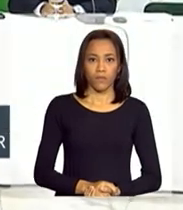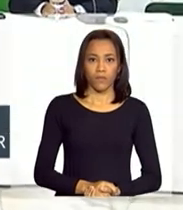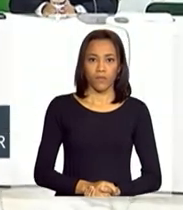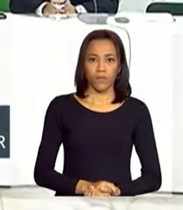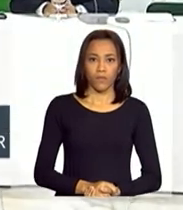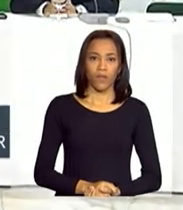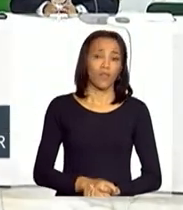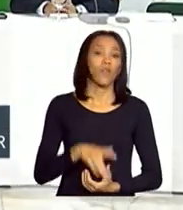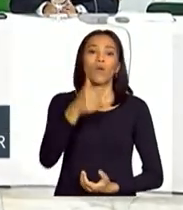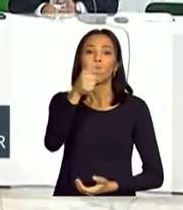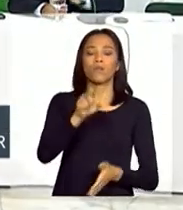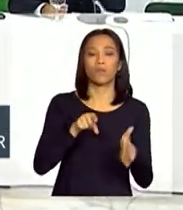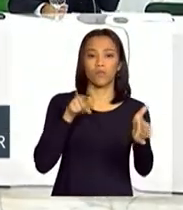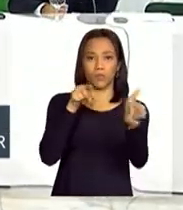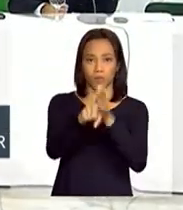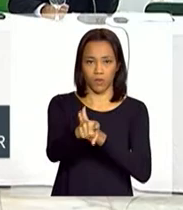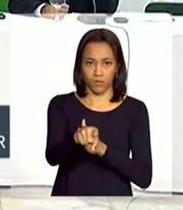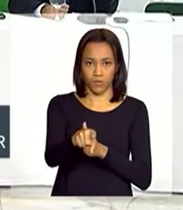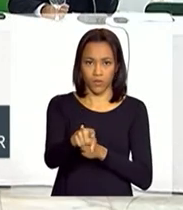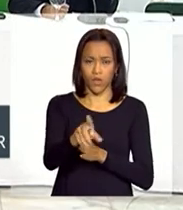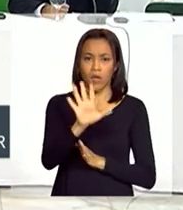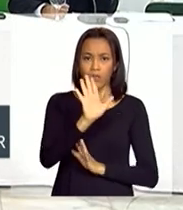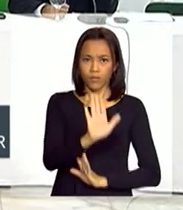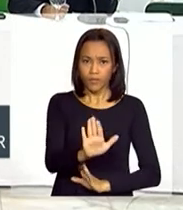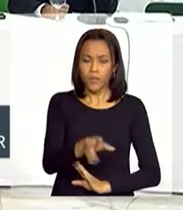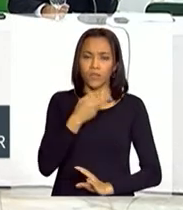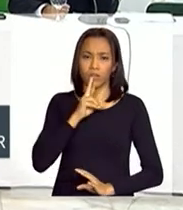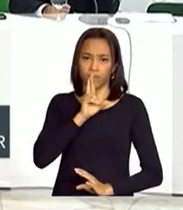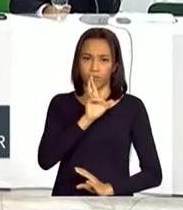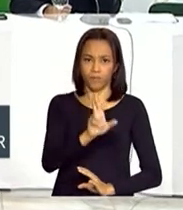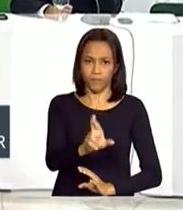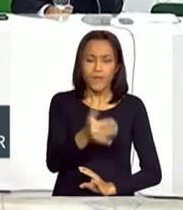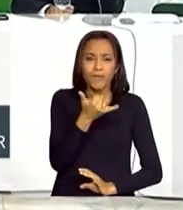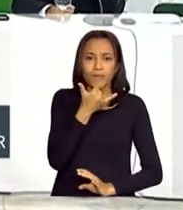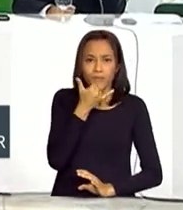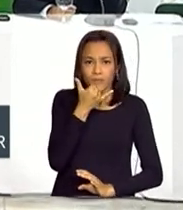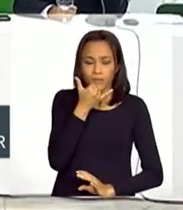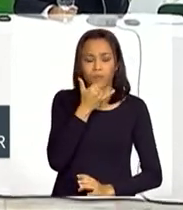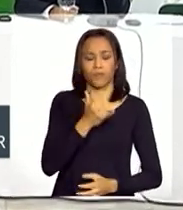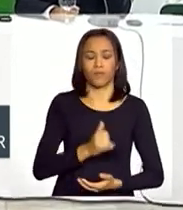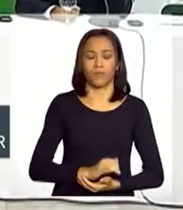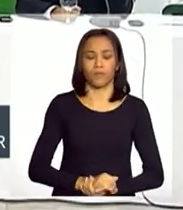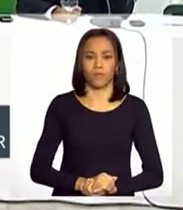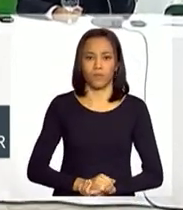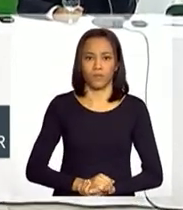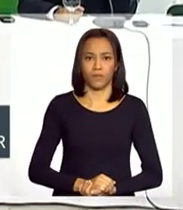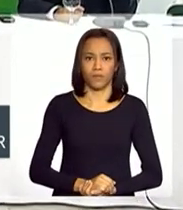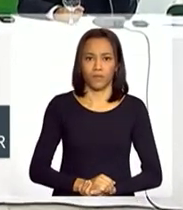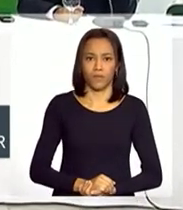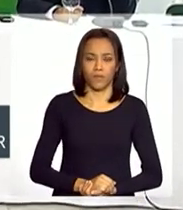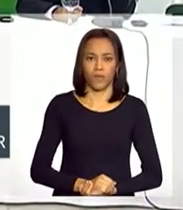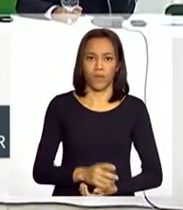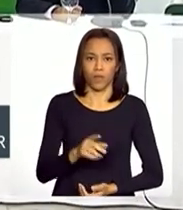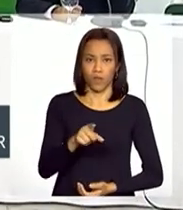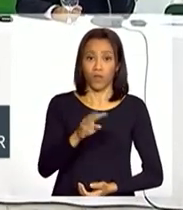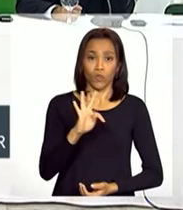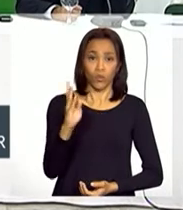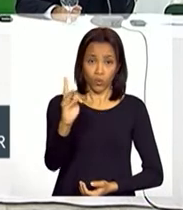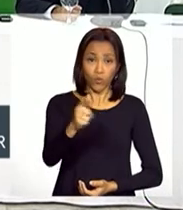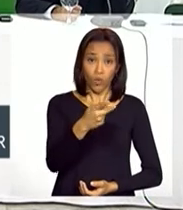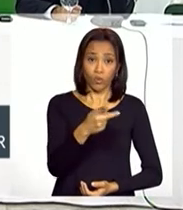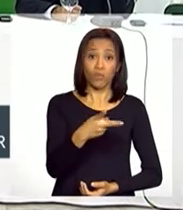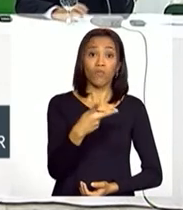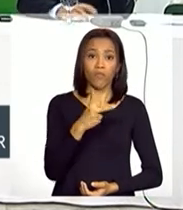a próxima pergunta é que ela se escreve me desculpe todos vão falar